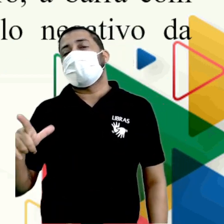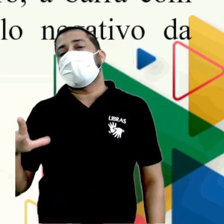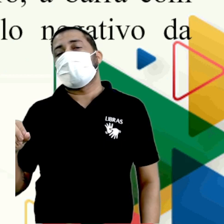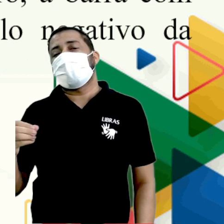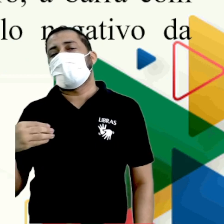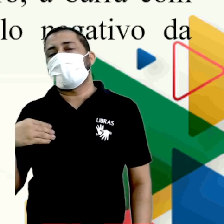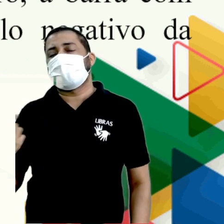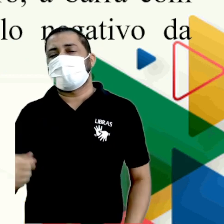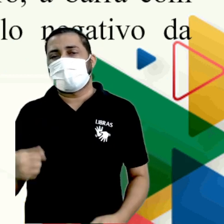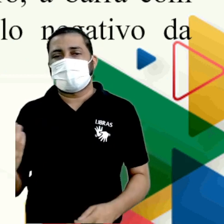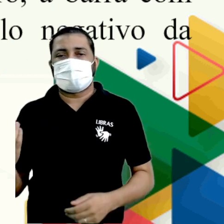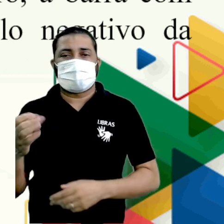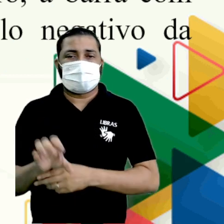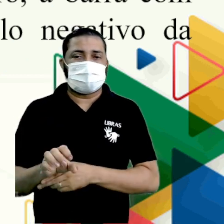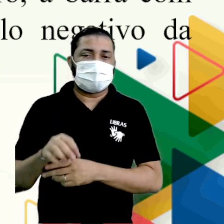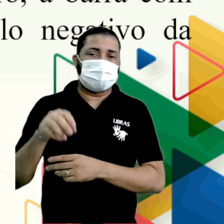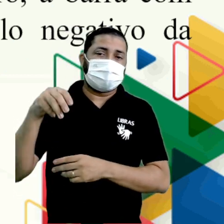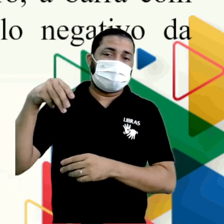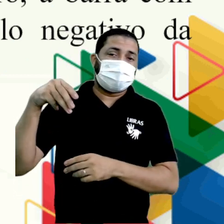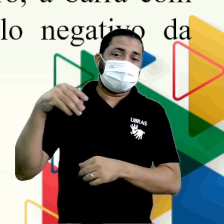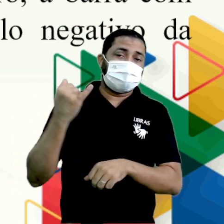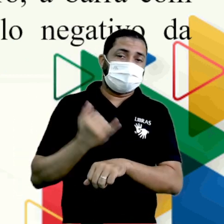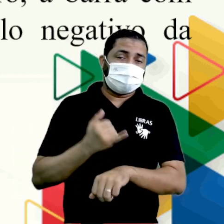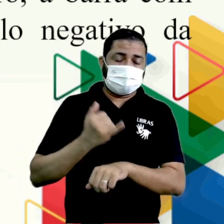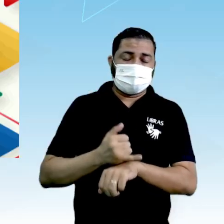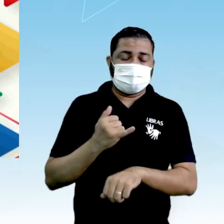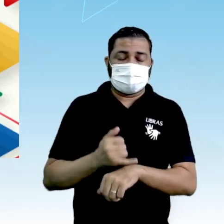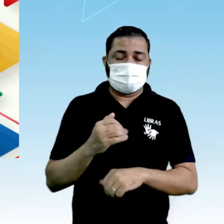colocar? O metal que vai ser